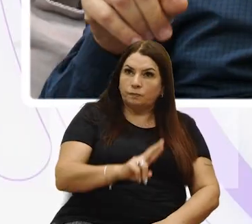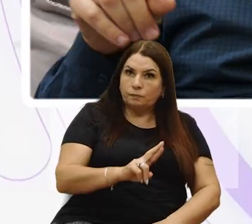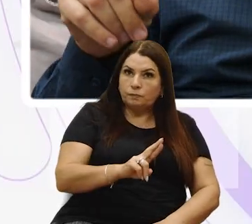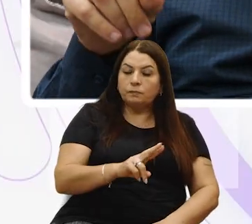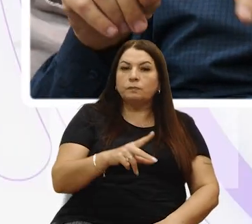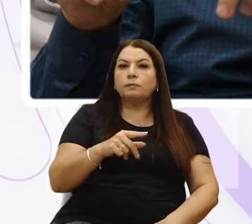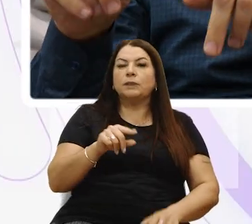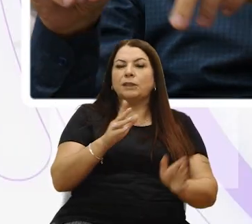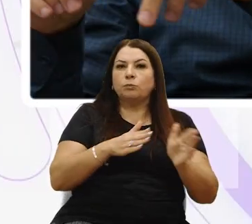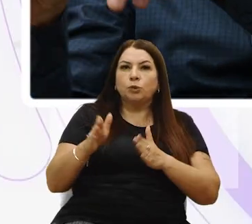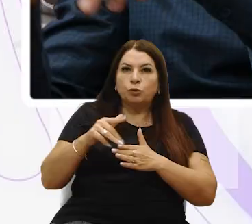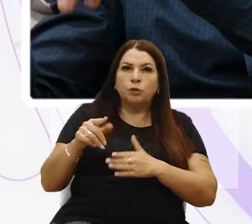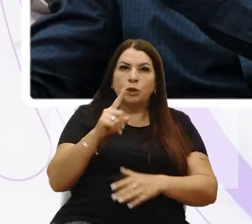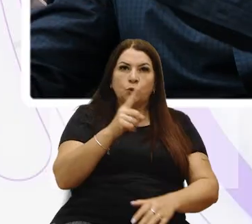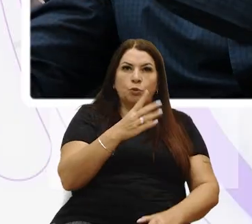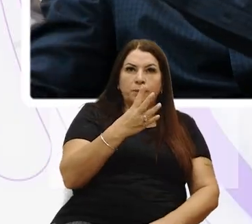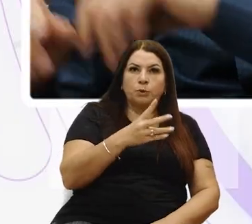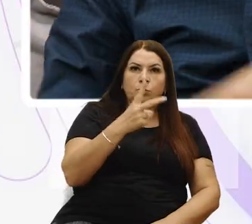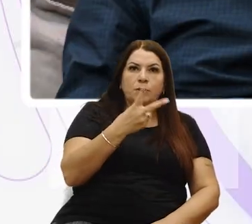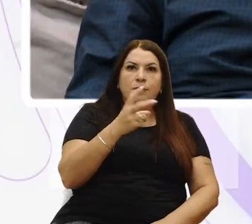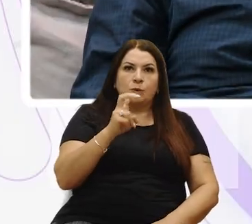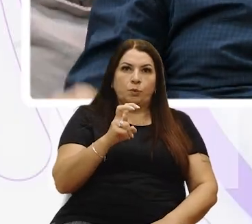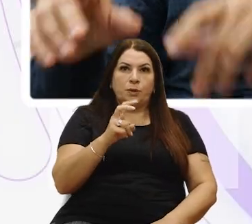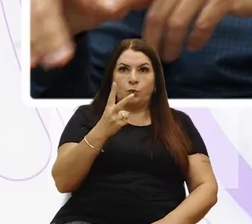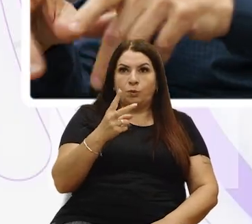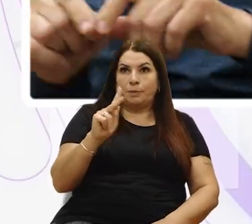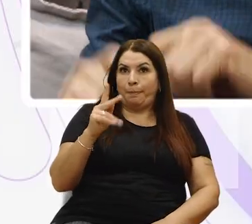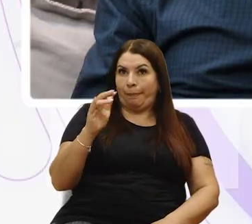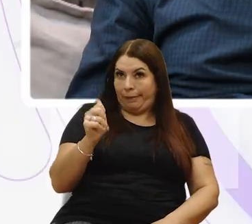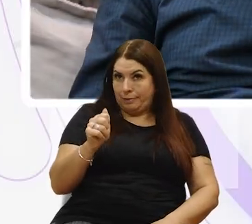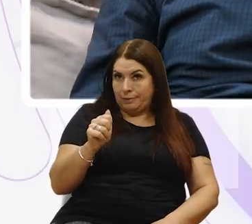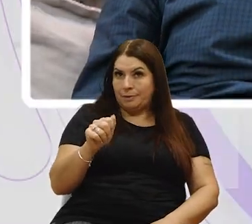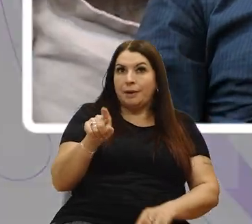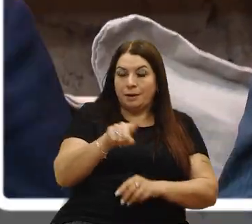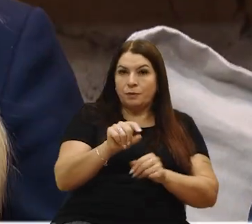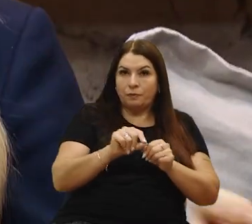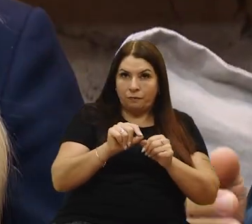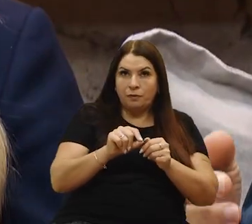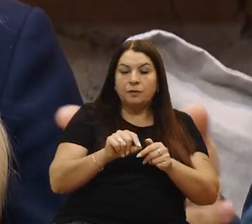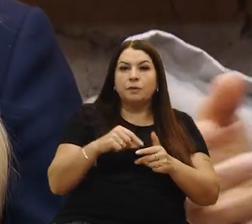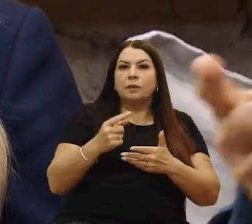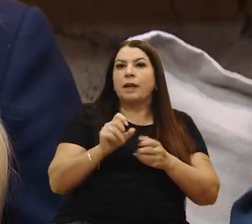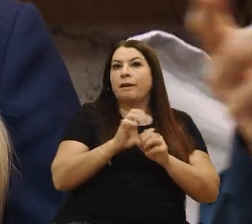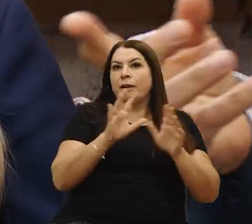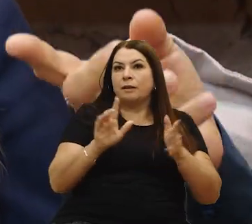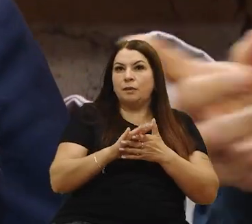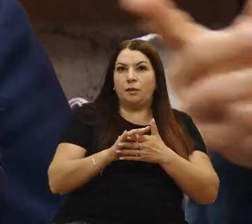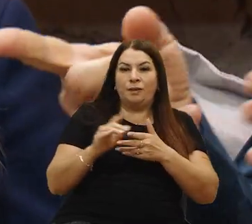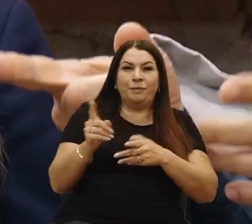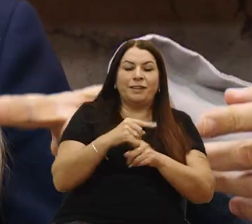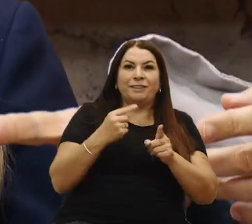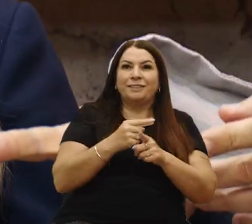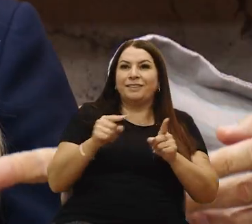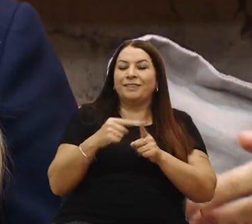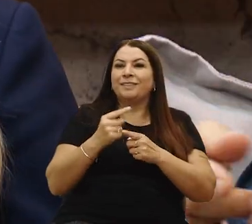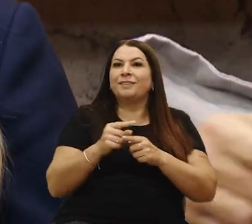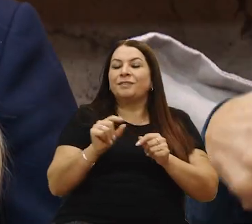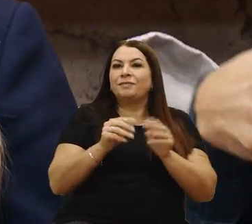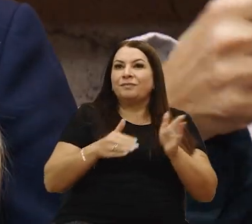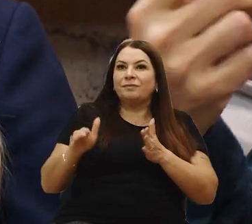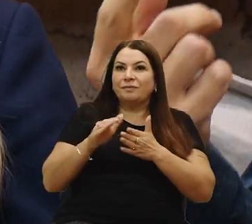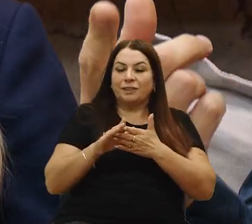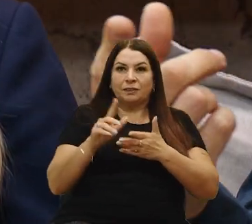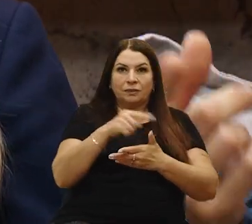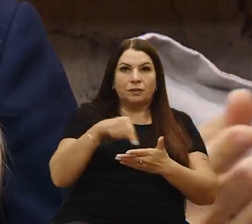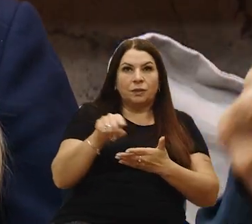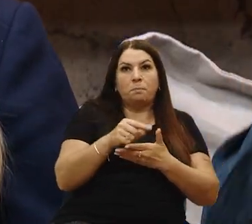Eu tenho que produzir 14.252 peças. E é isso que vão fazer. Né? Claro, porque senão tu até pode produzir isso, mas